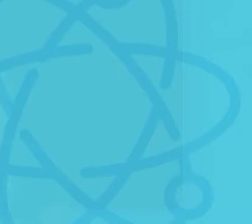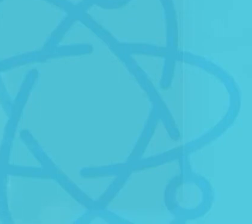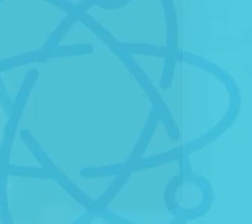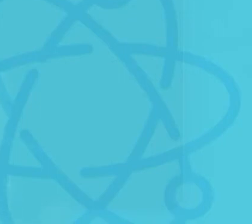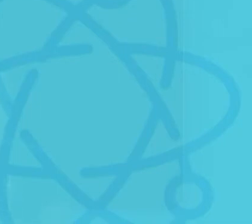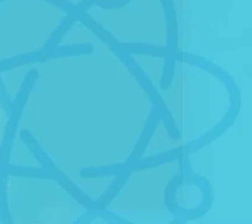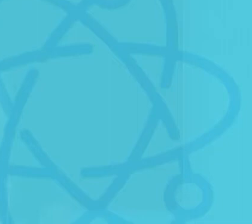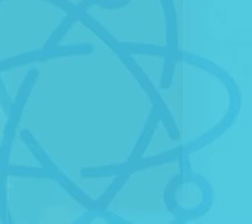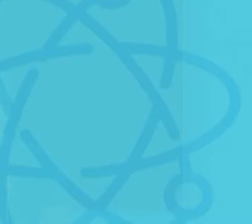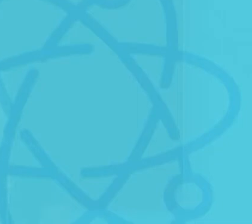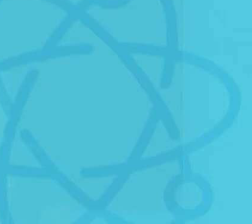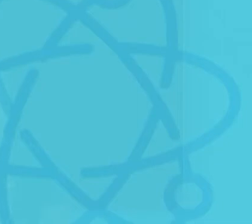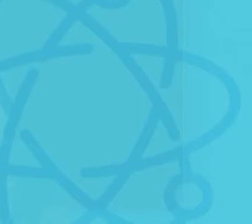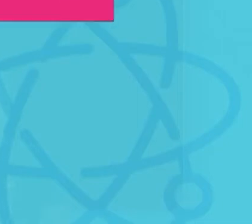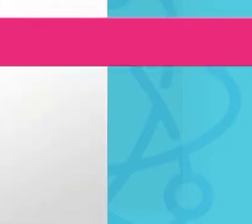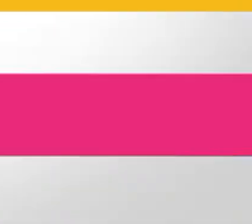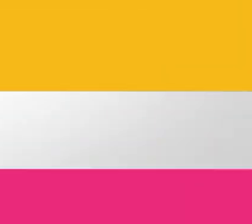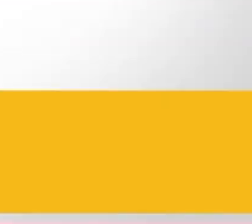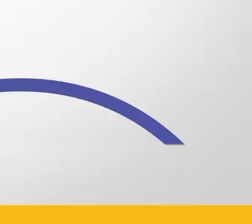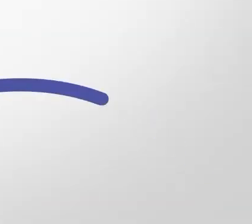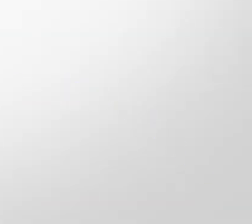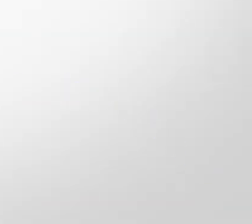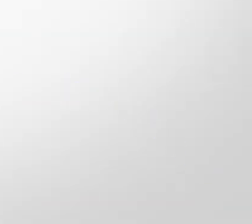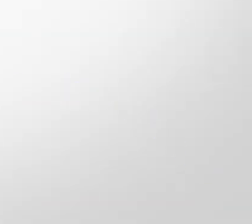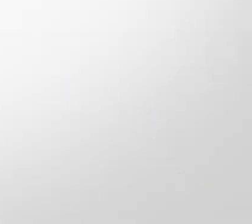o dia que já nem volta já Oi